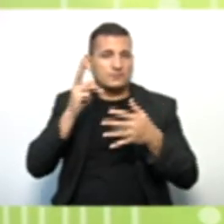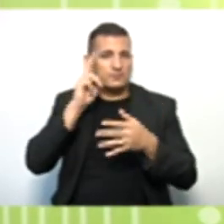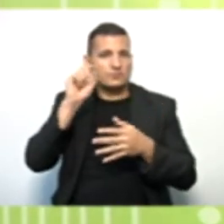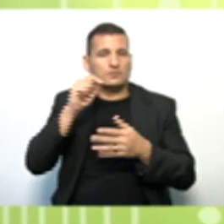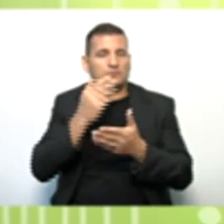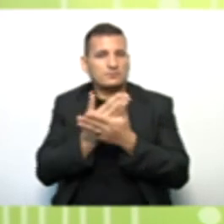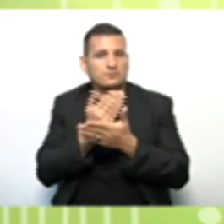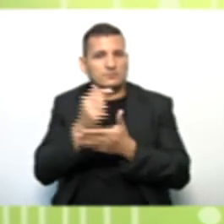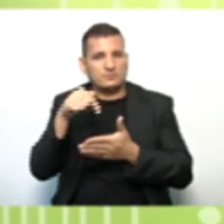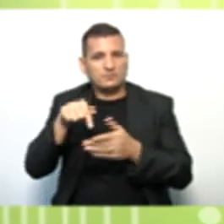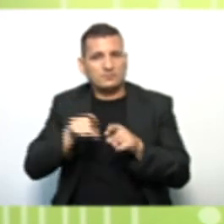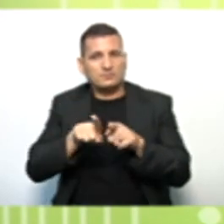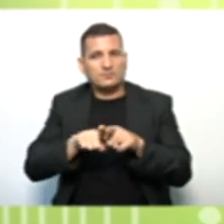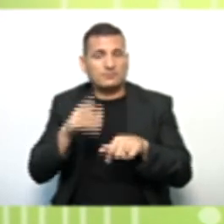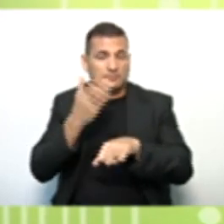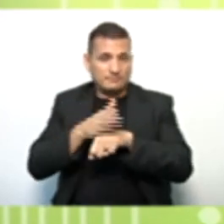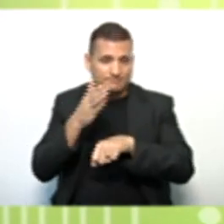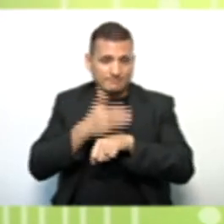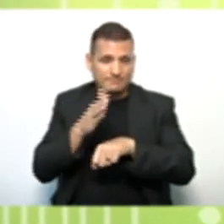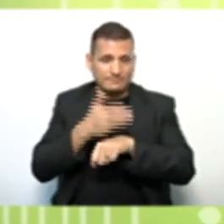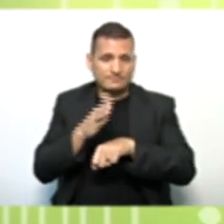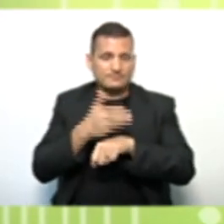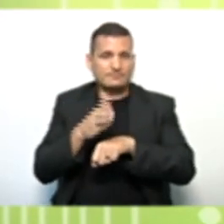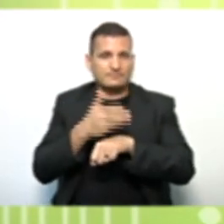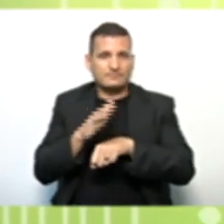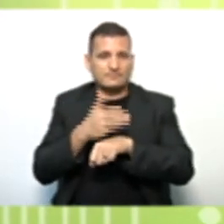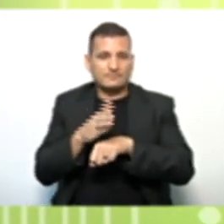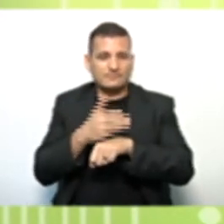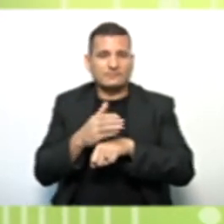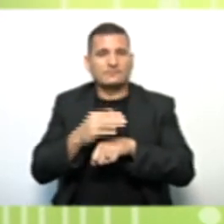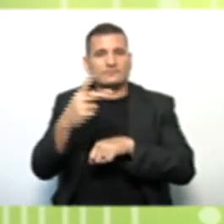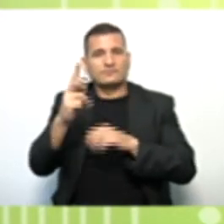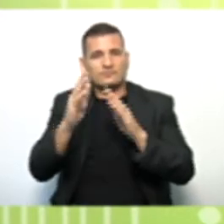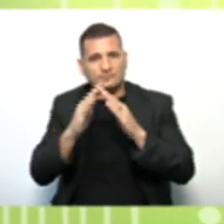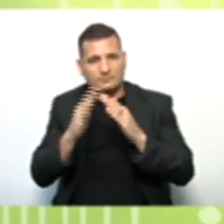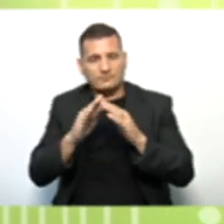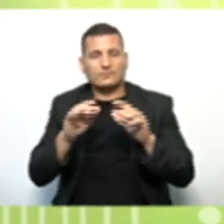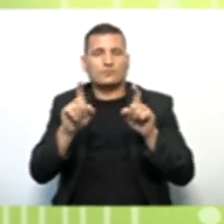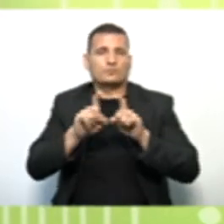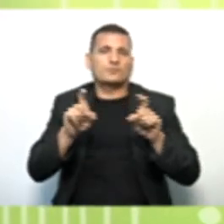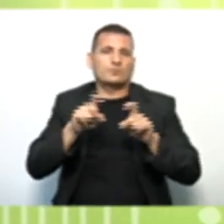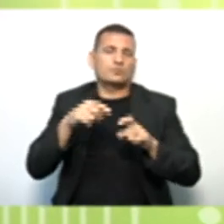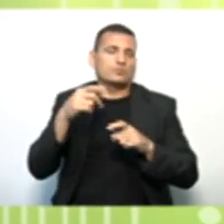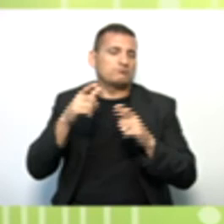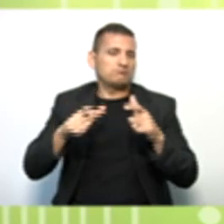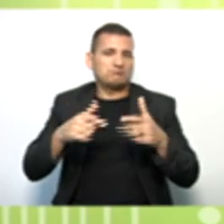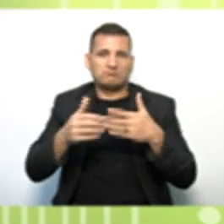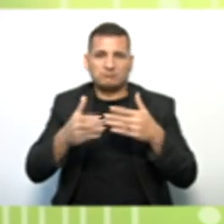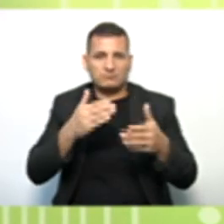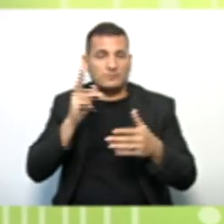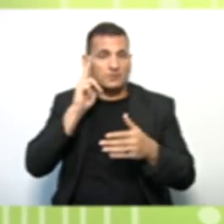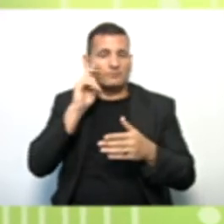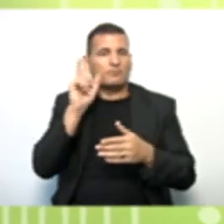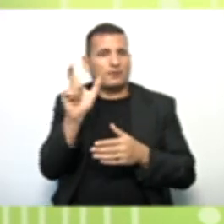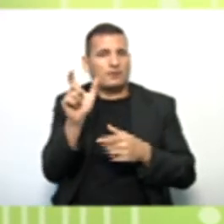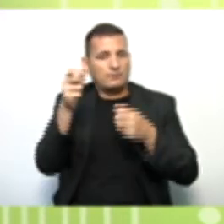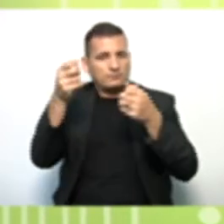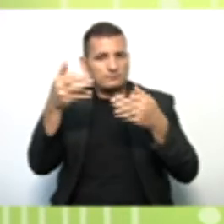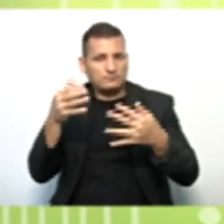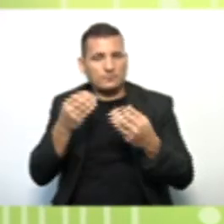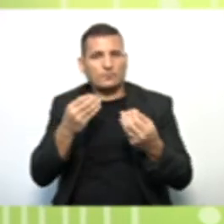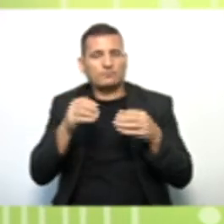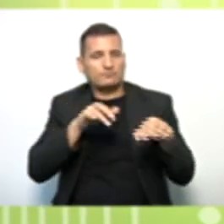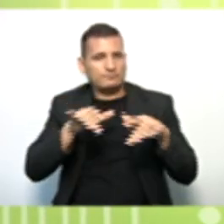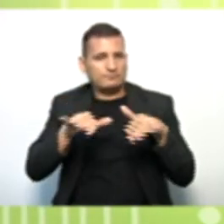também, pratiquem, tá? Pratiquem na sua casa, no computador onde você estiver. Lembra das palavras que eu disse em relação à programação,